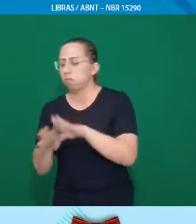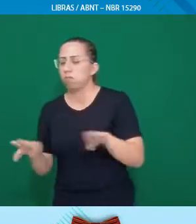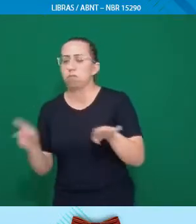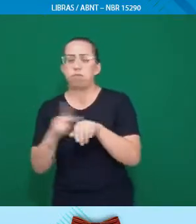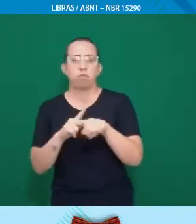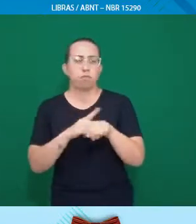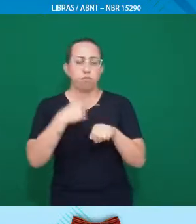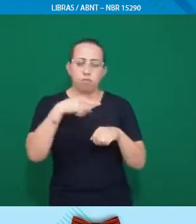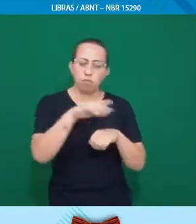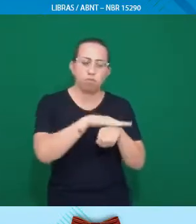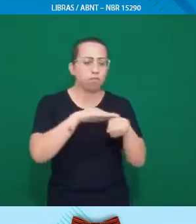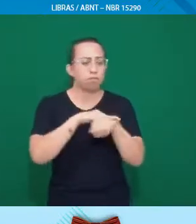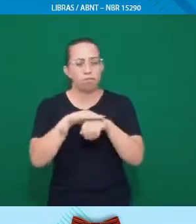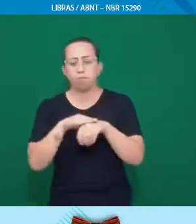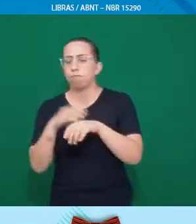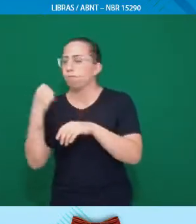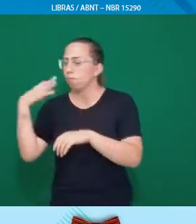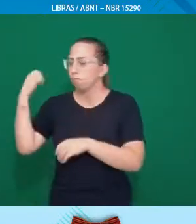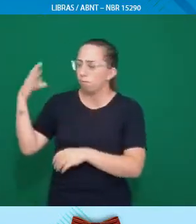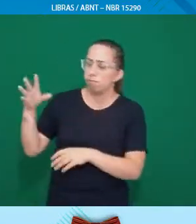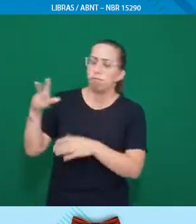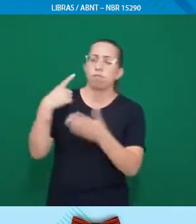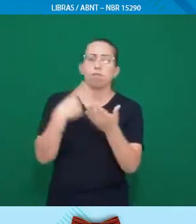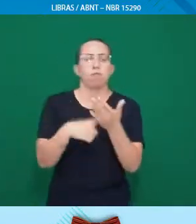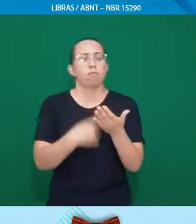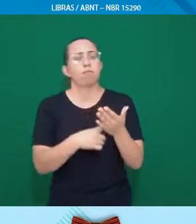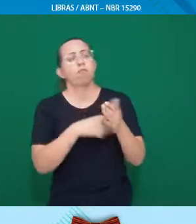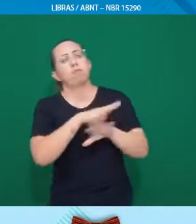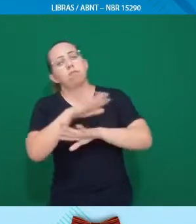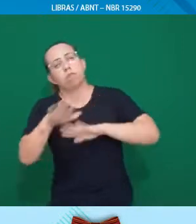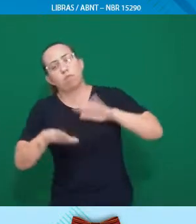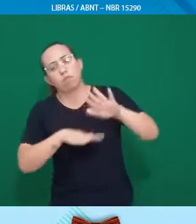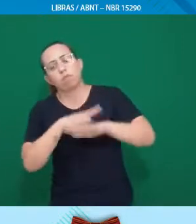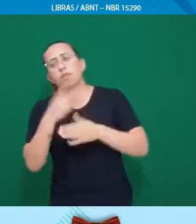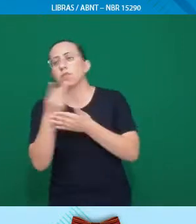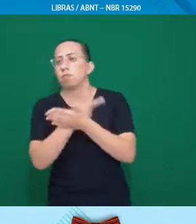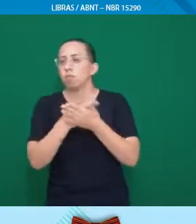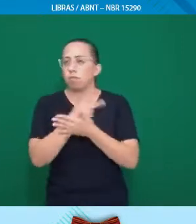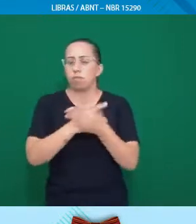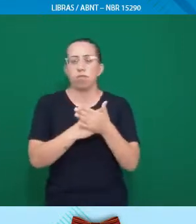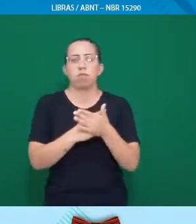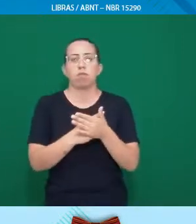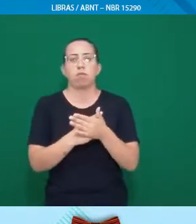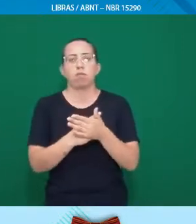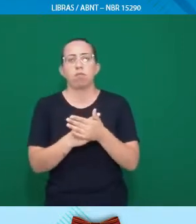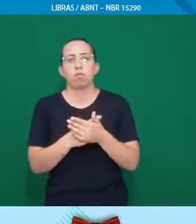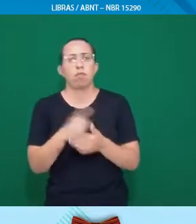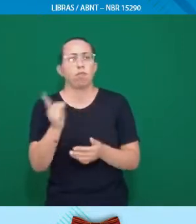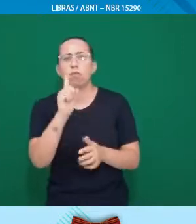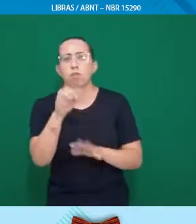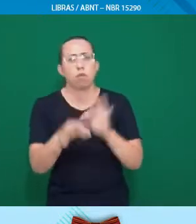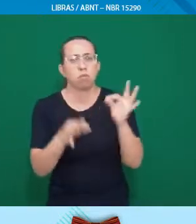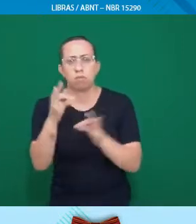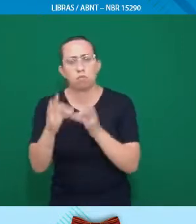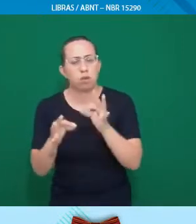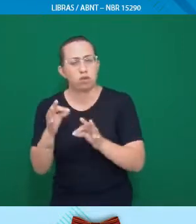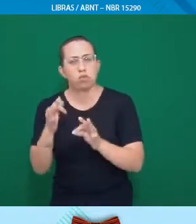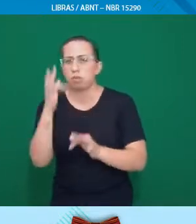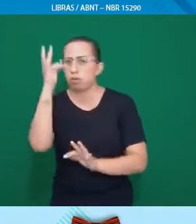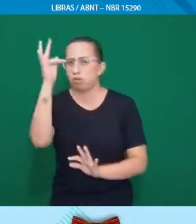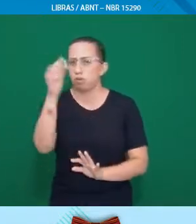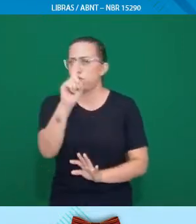fotos das Comunidades você pode ver o turismo de Campos 9 e tome a visão é